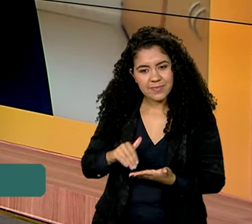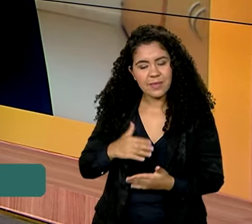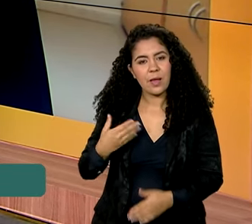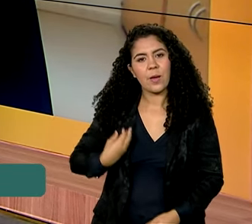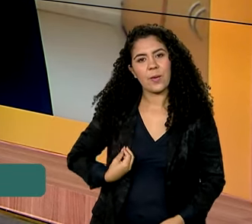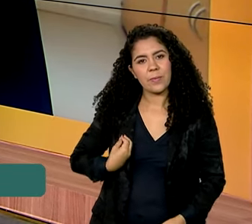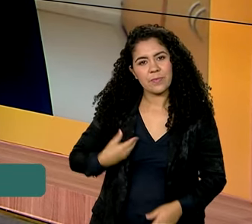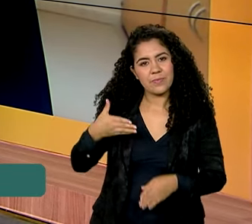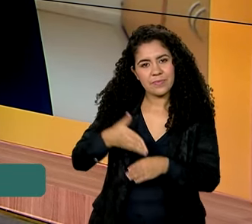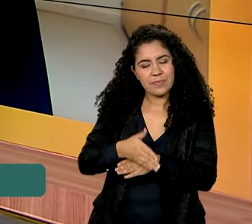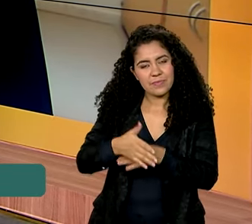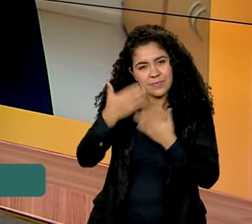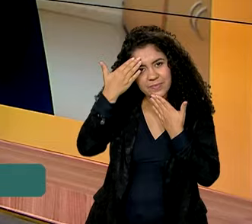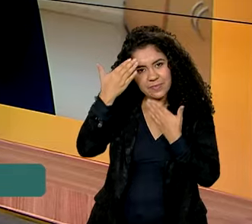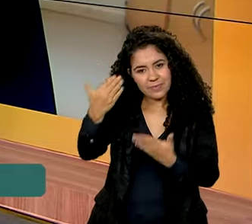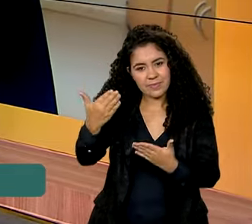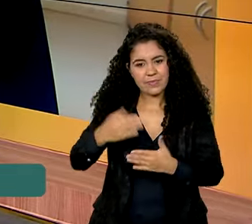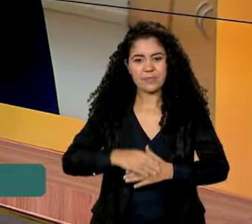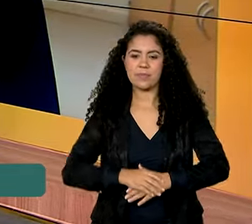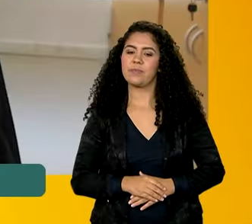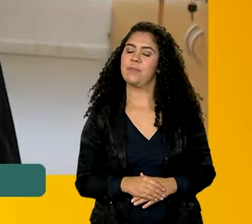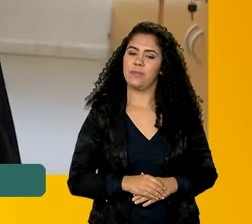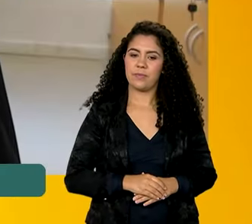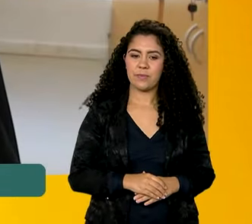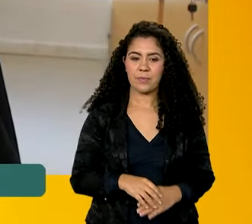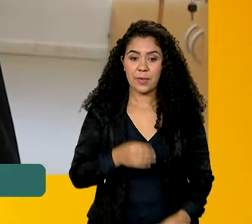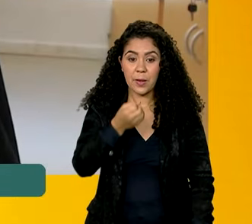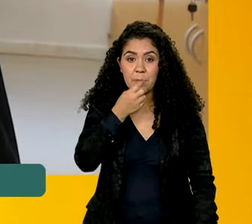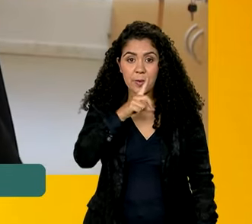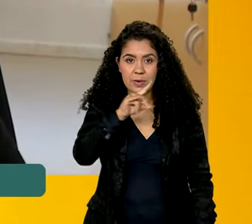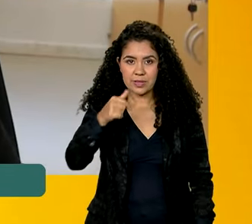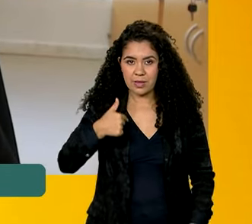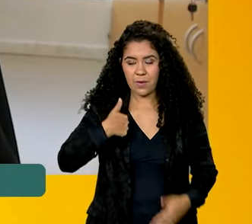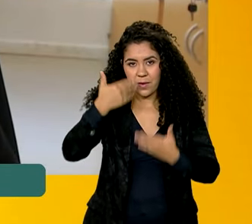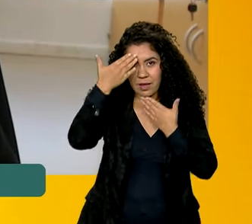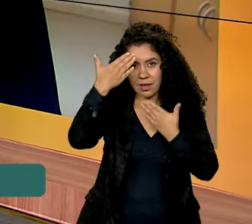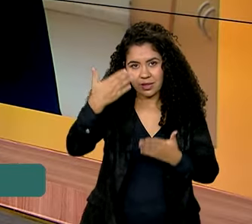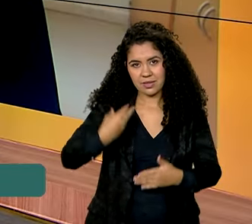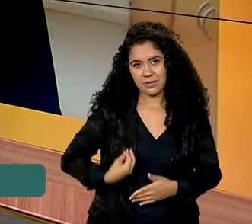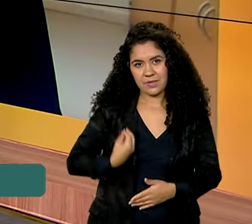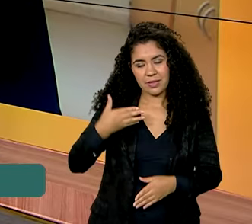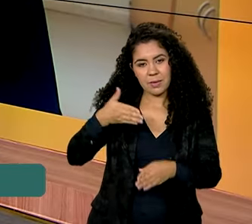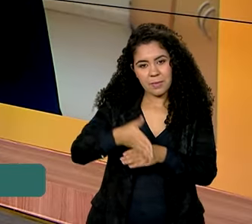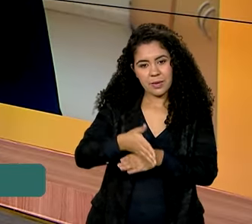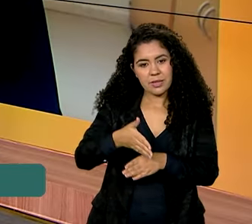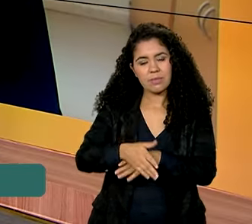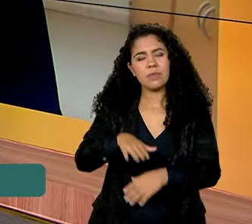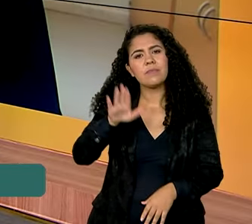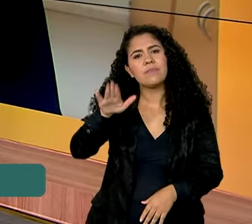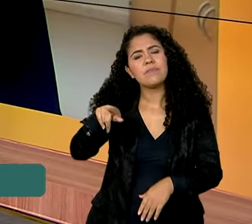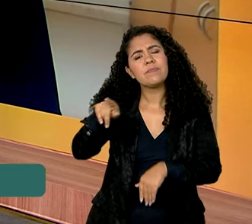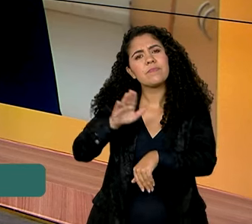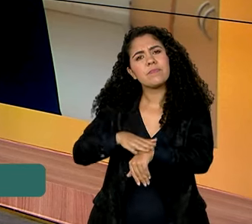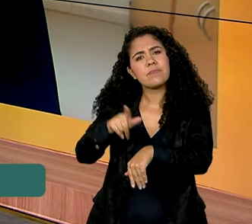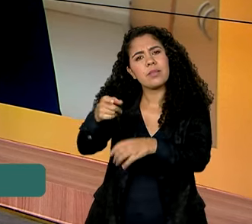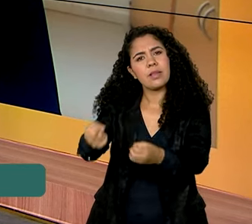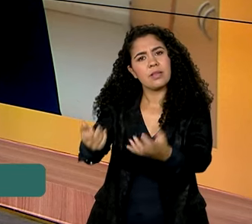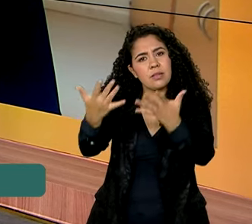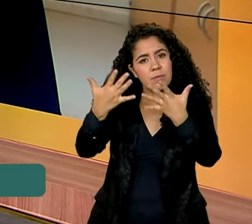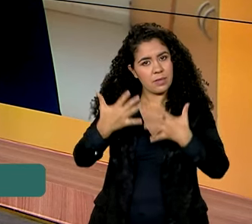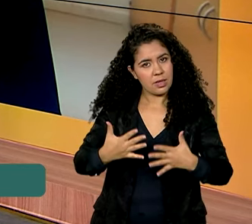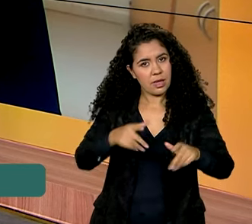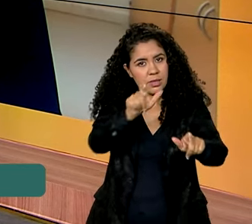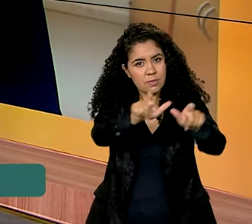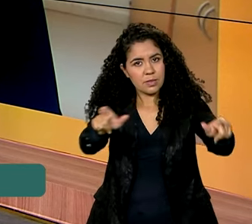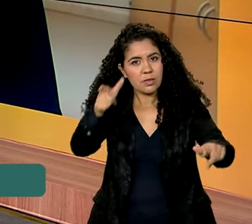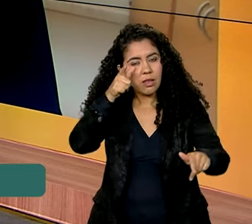no Brasil em Dia. Bom dia. Eu que agradeço a participação. Secretária, eu queria que a senhora explicasse para os telespectadores,